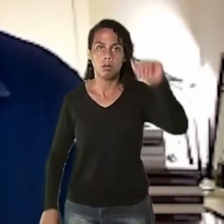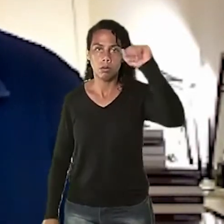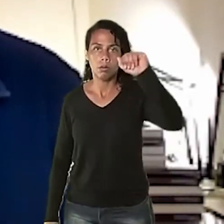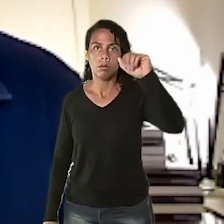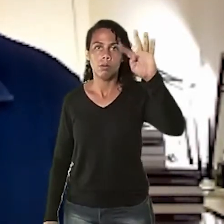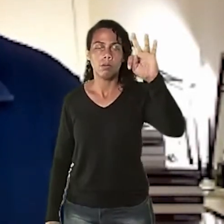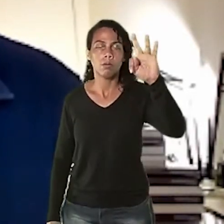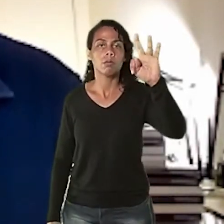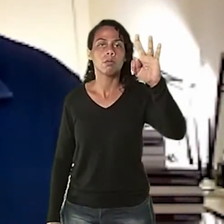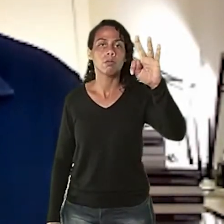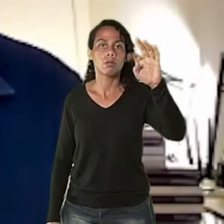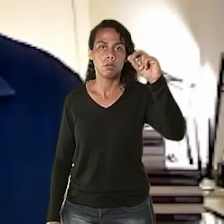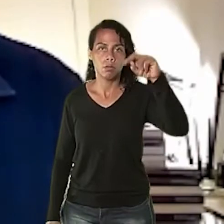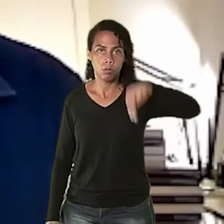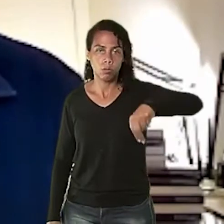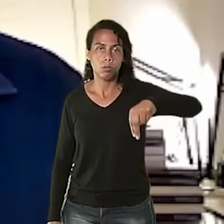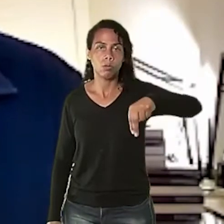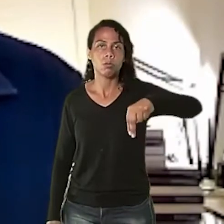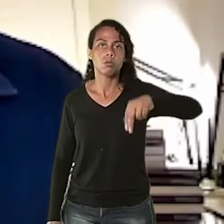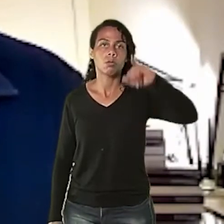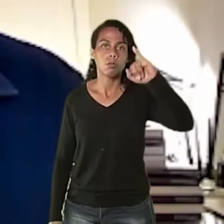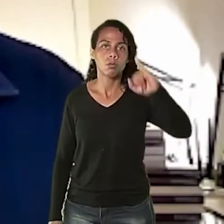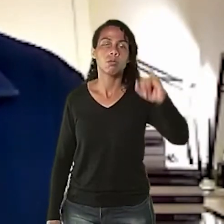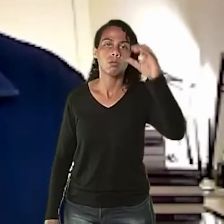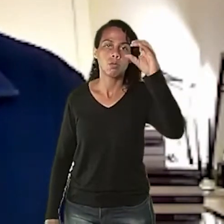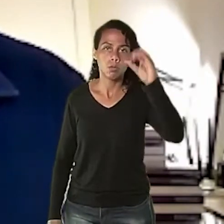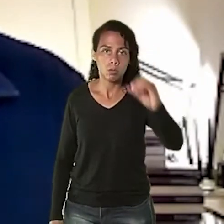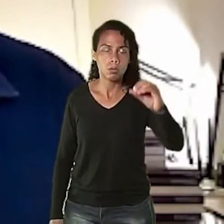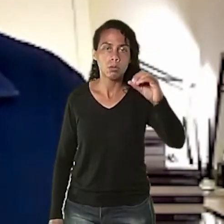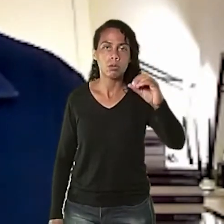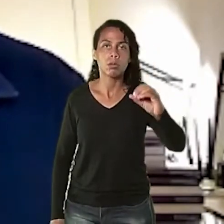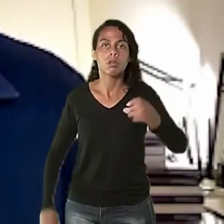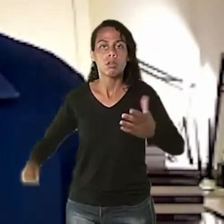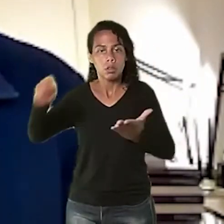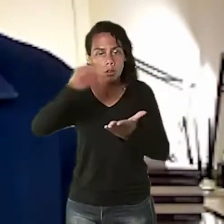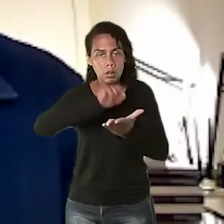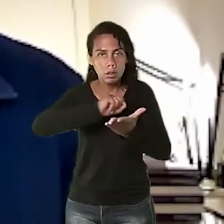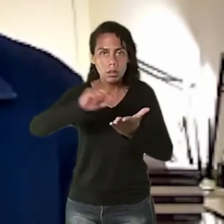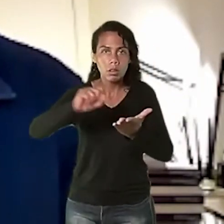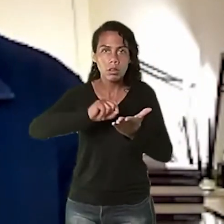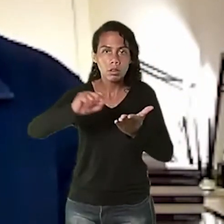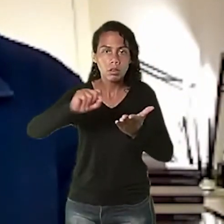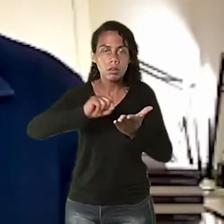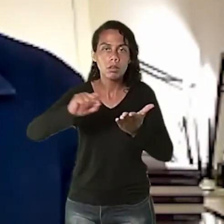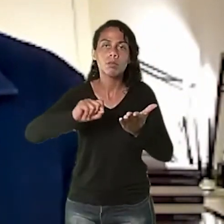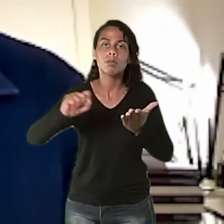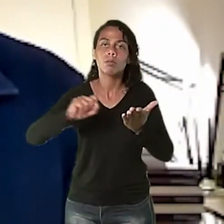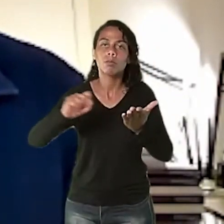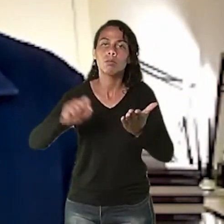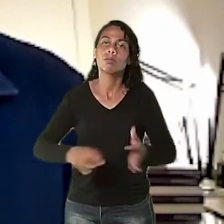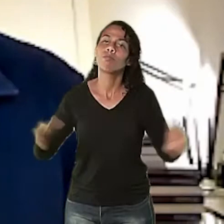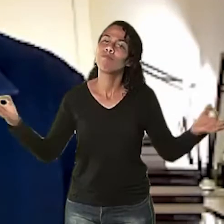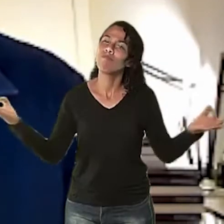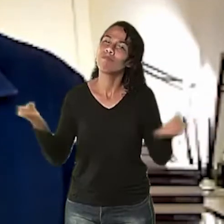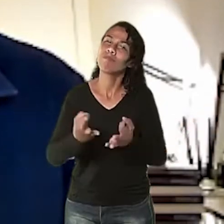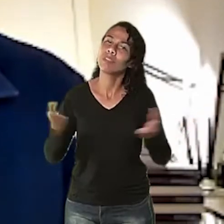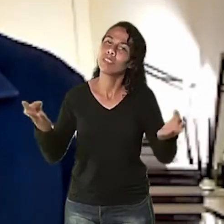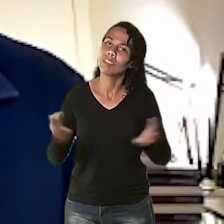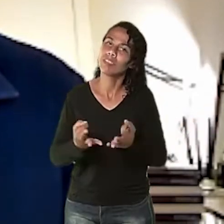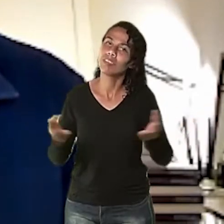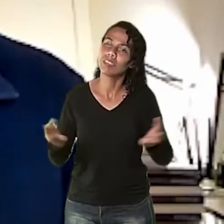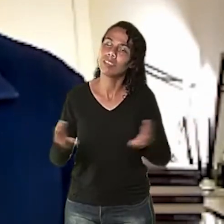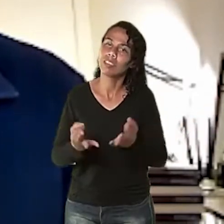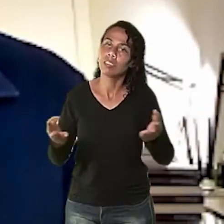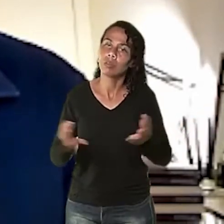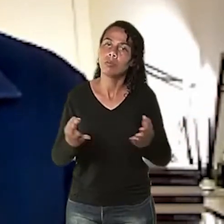o subject, só isso, o Mário, e 3 pontinhos, né, reticência. E o Antônio é um